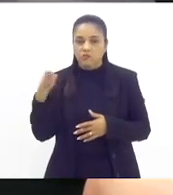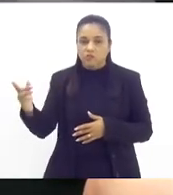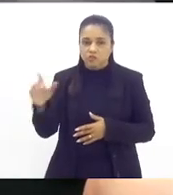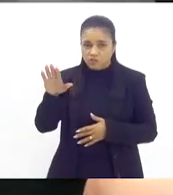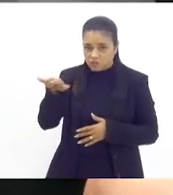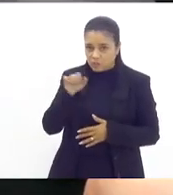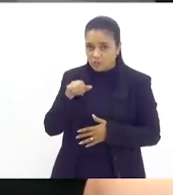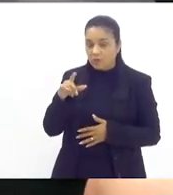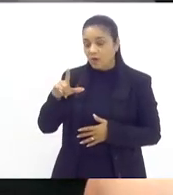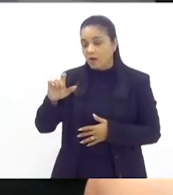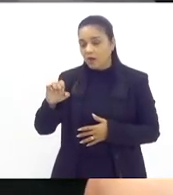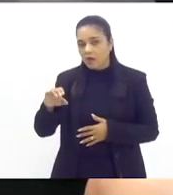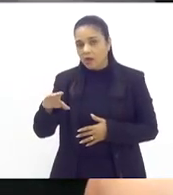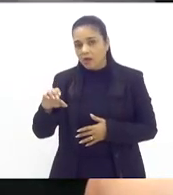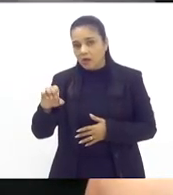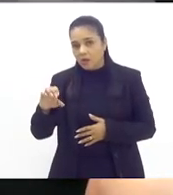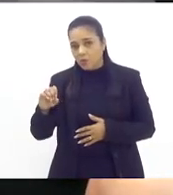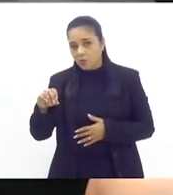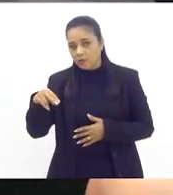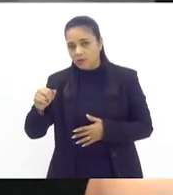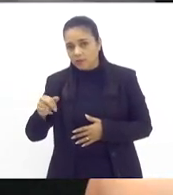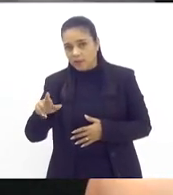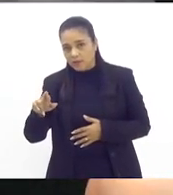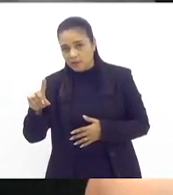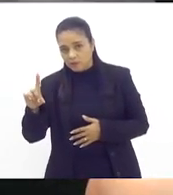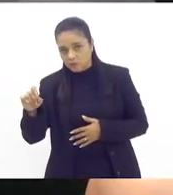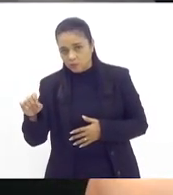Letilep, CEO da